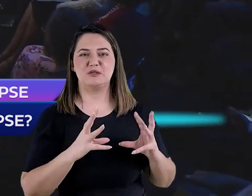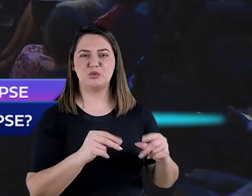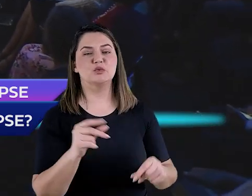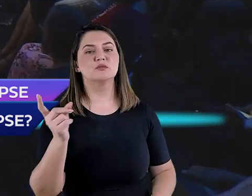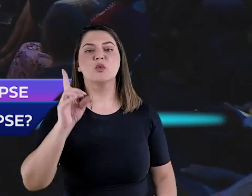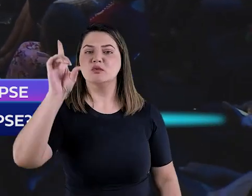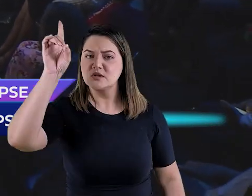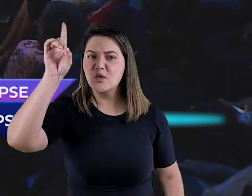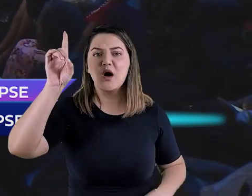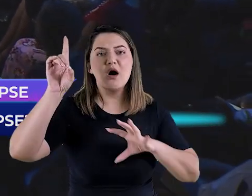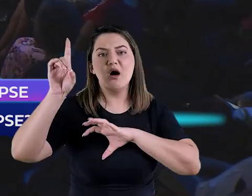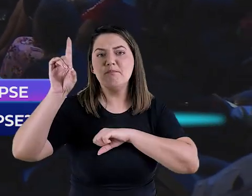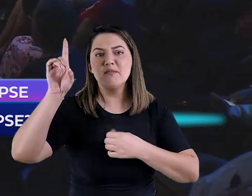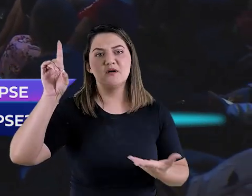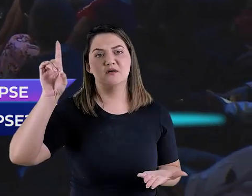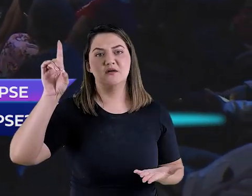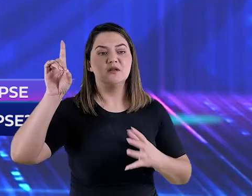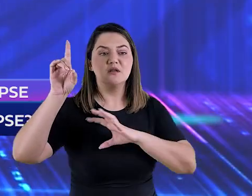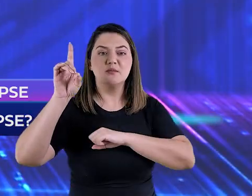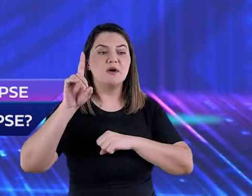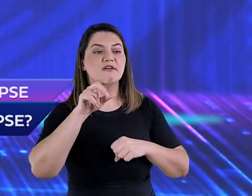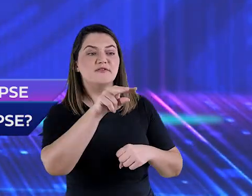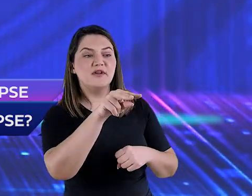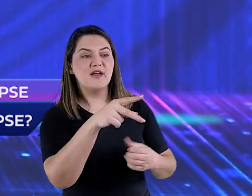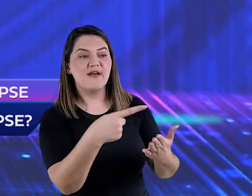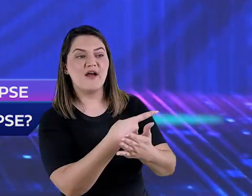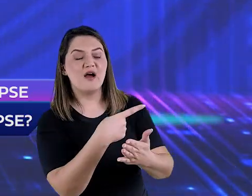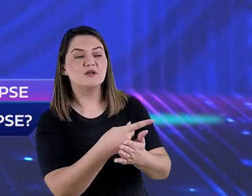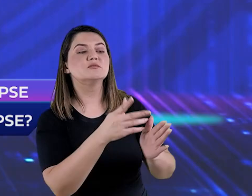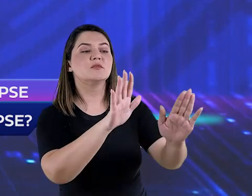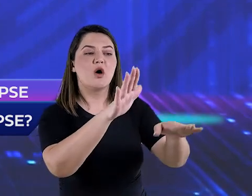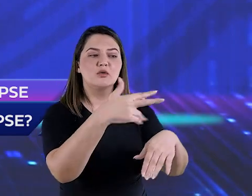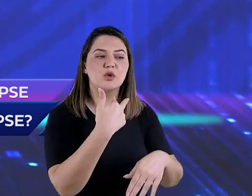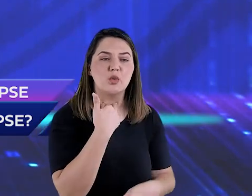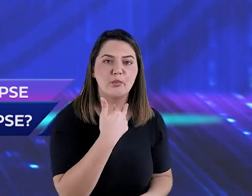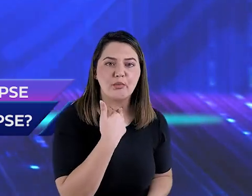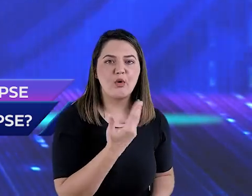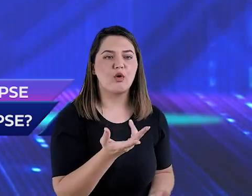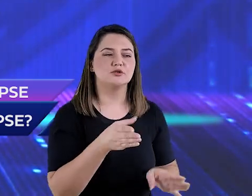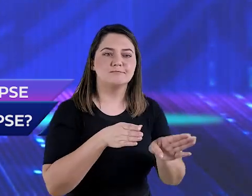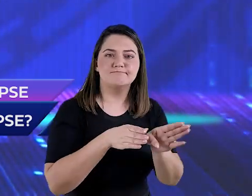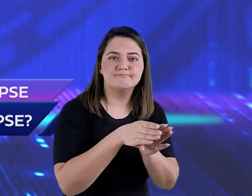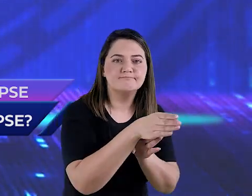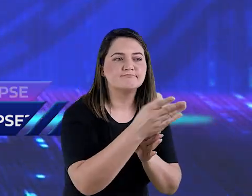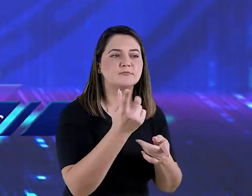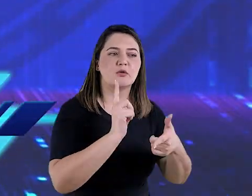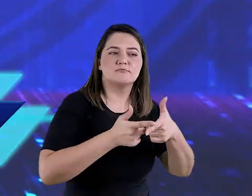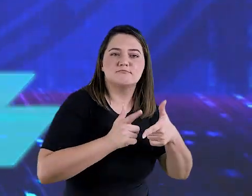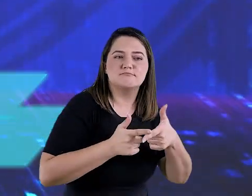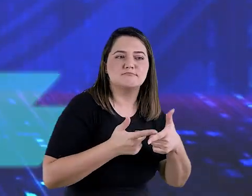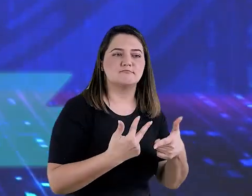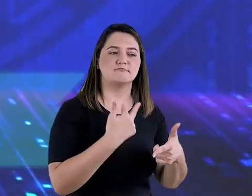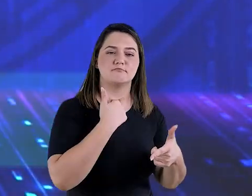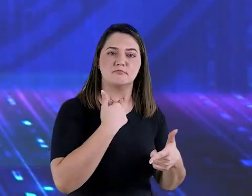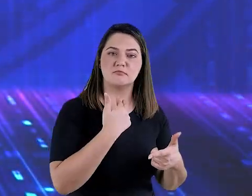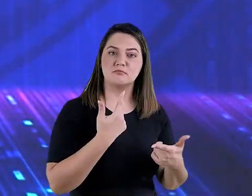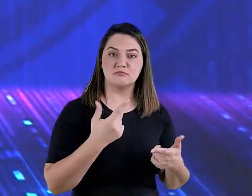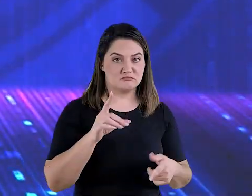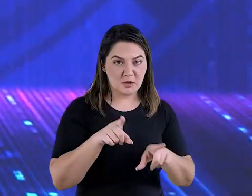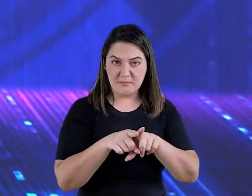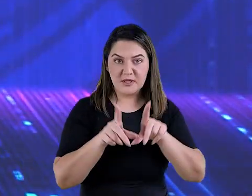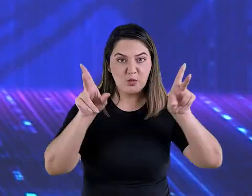aceite tudo, que goste de tudo, que faça tudo o que eu quero, não é bem assim que Deus age. Não é bem assim que Deus lida com a